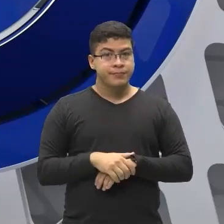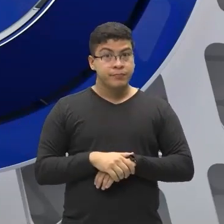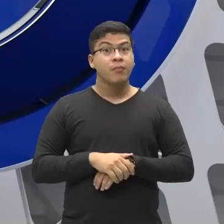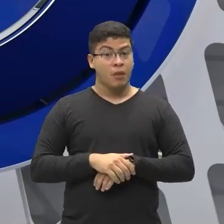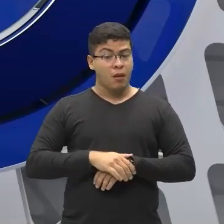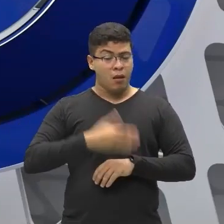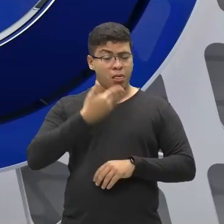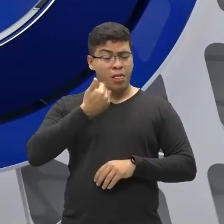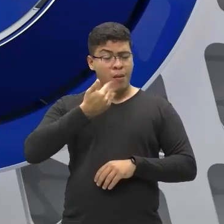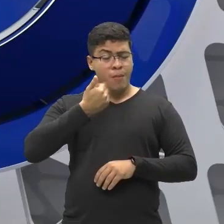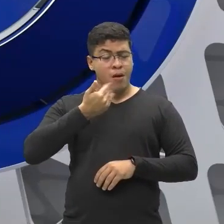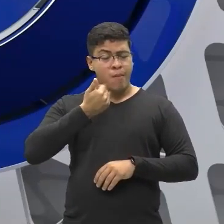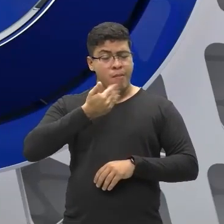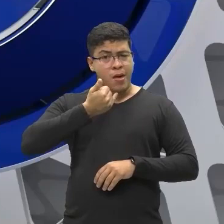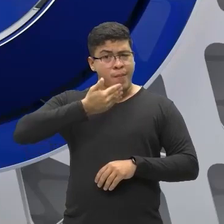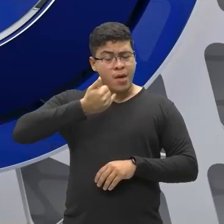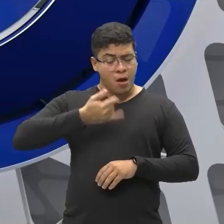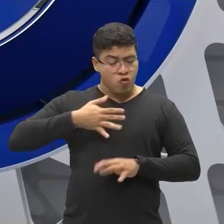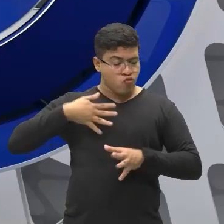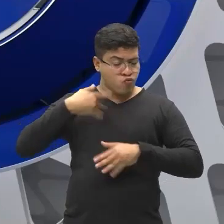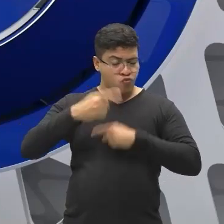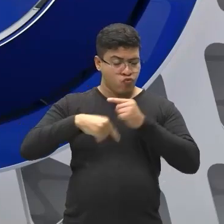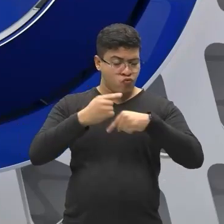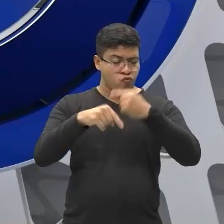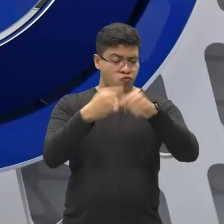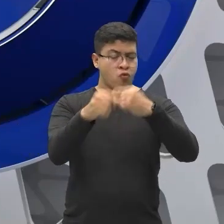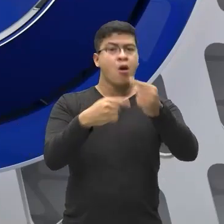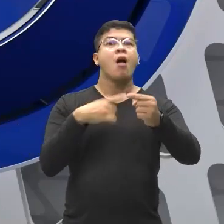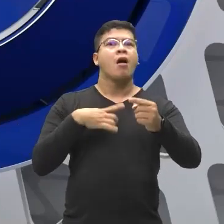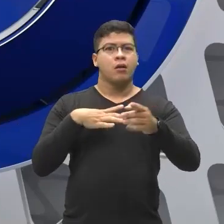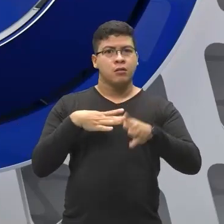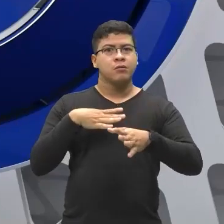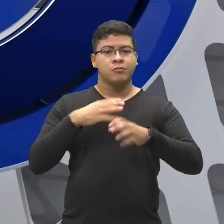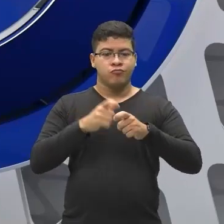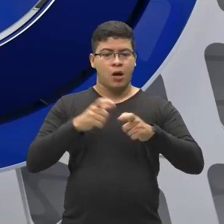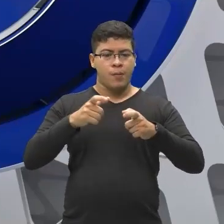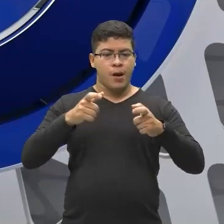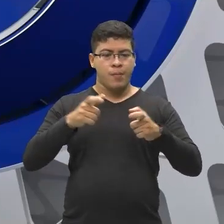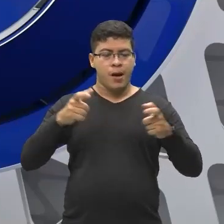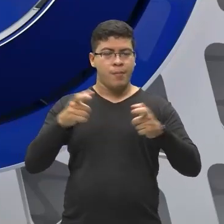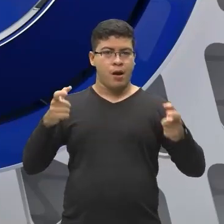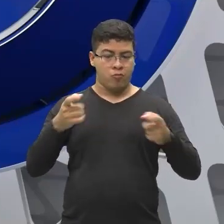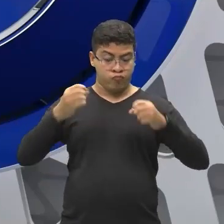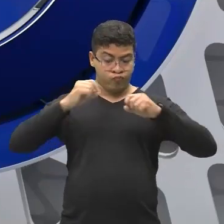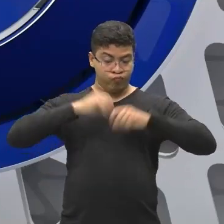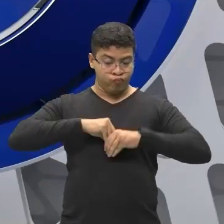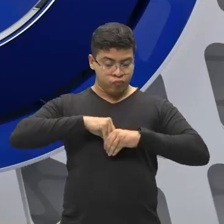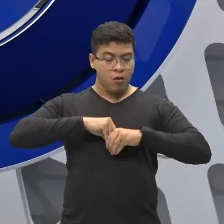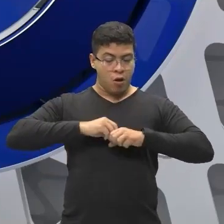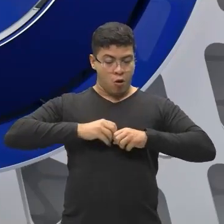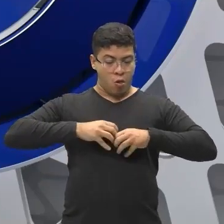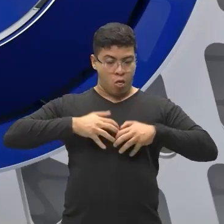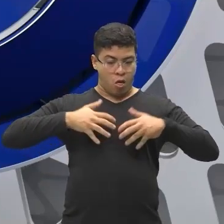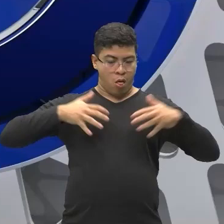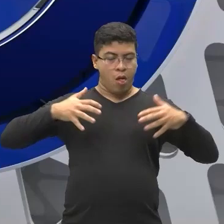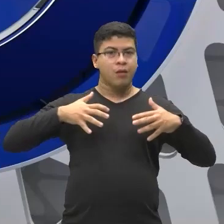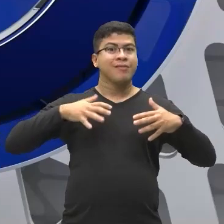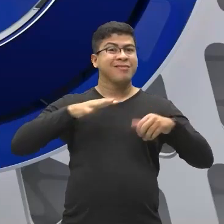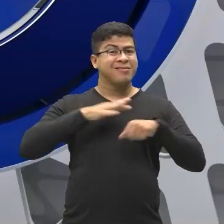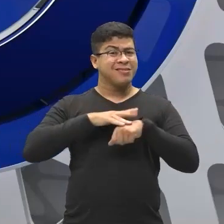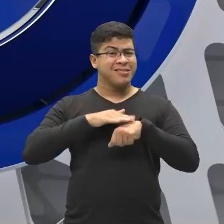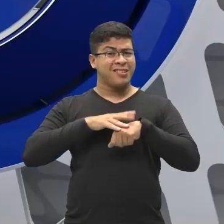beneficiando, ele consegue ali, aumentar essa quantidade de vírus. Só que a pessoa que está com aquele vírus, ela vai ficar